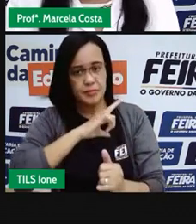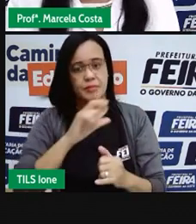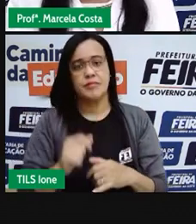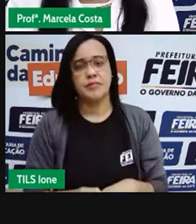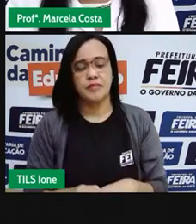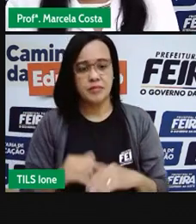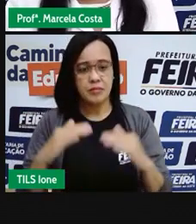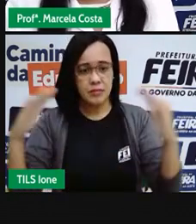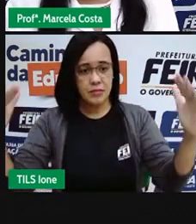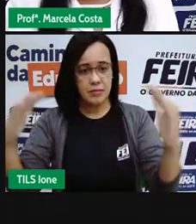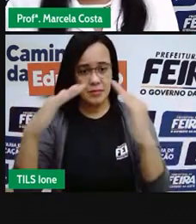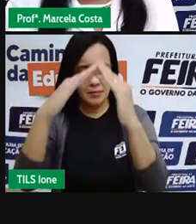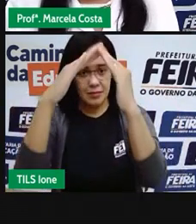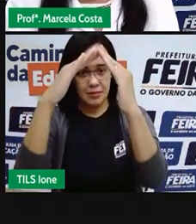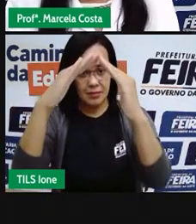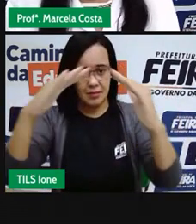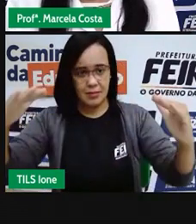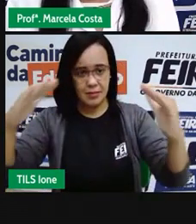E o telhado?